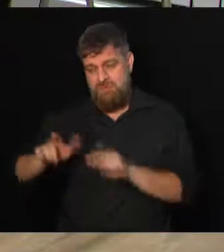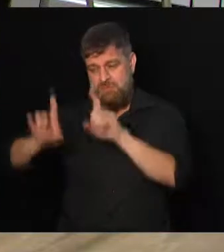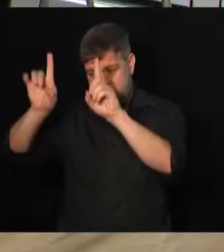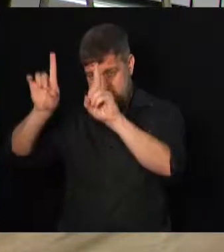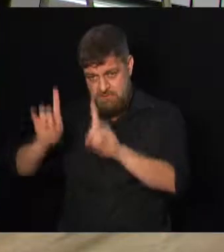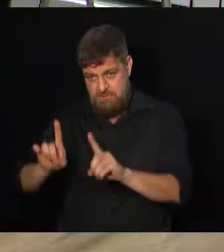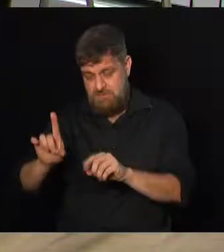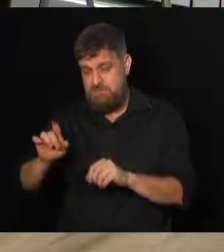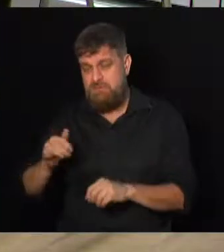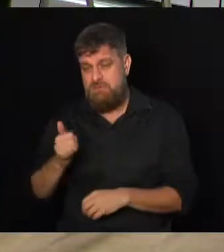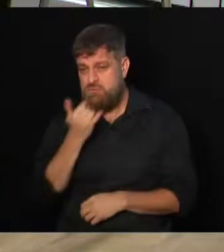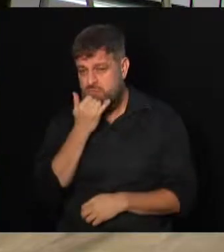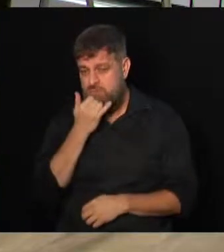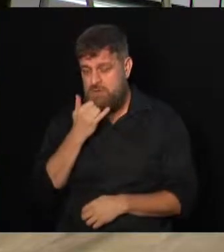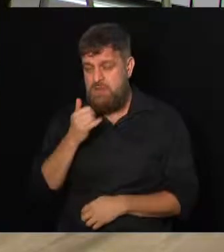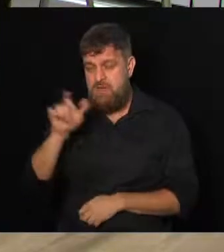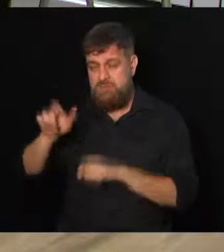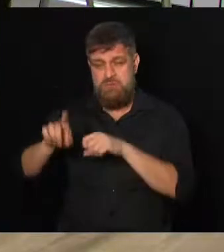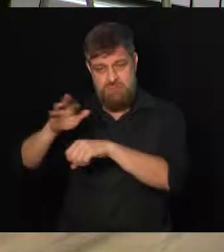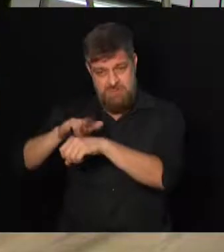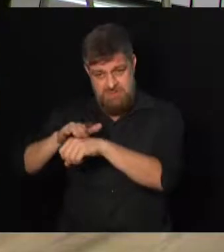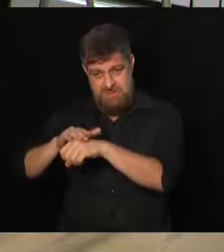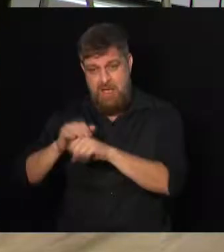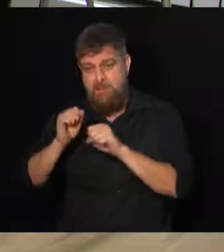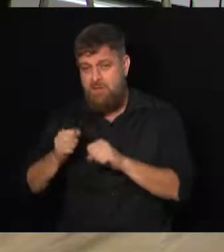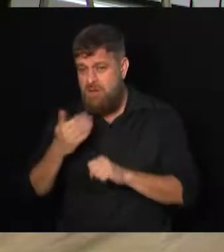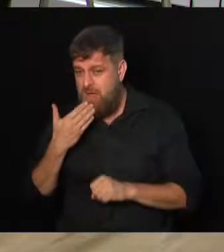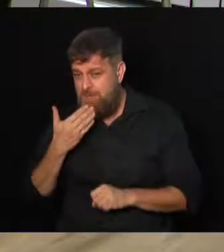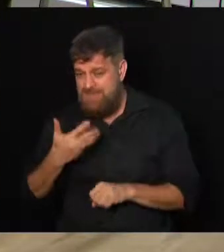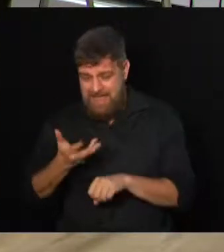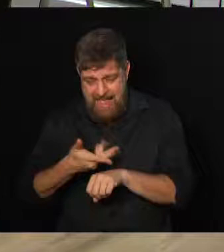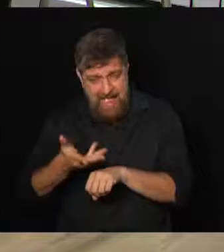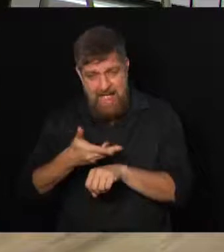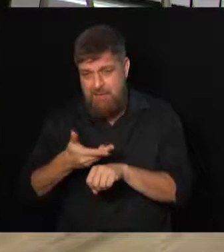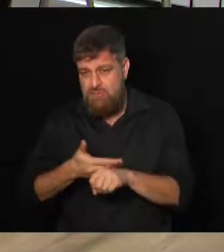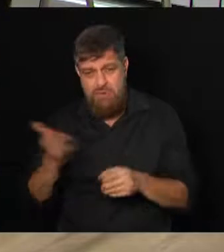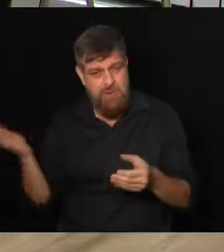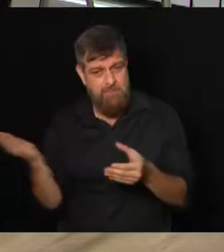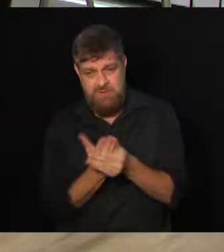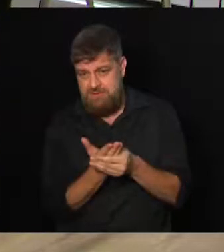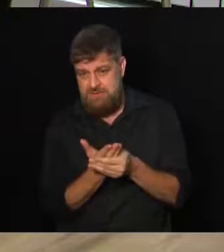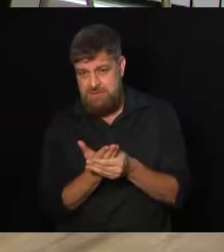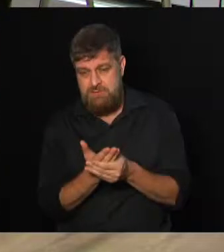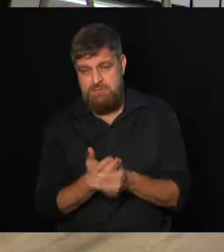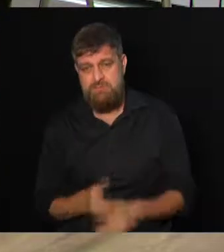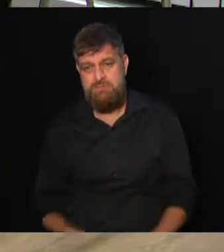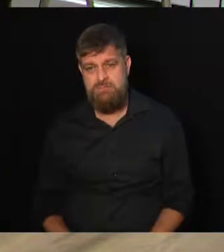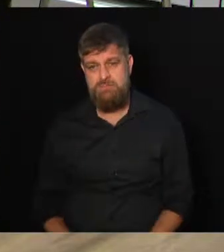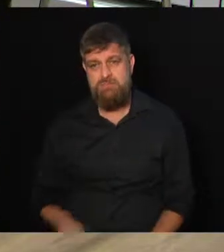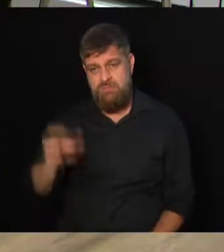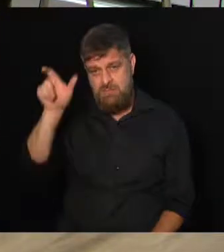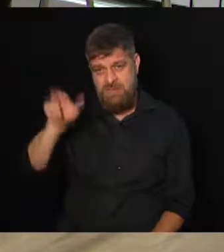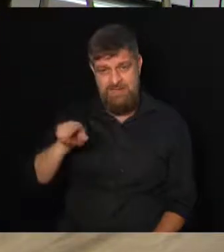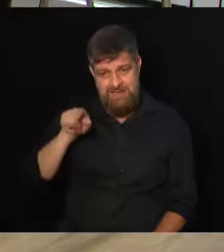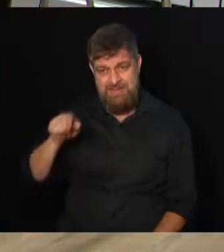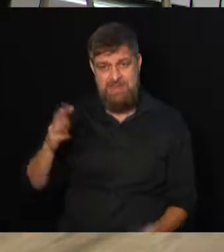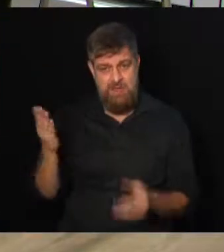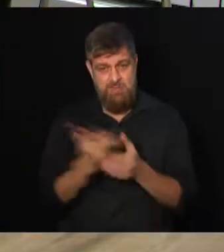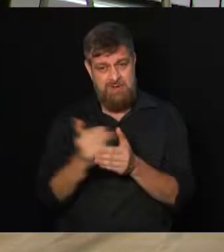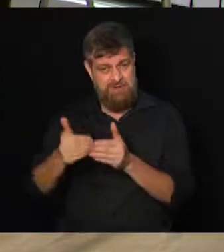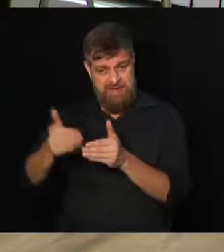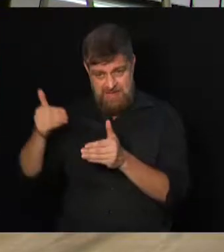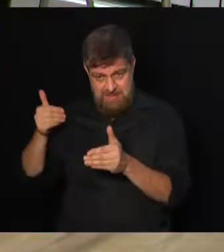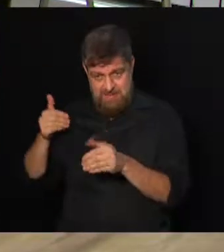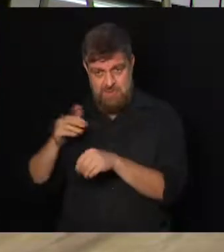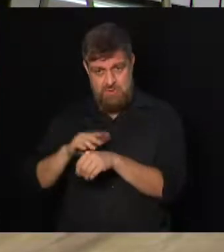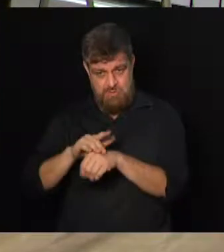também podem exigir maior rapidez em qualquer processo, mesmo que ele tenha esse processo anterior à